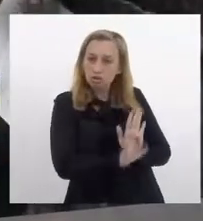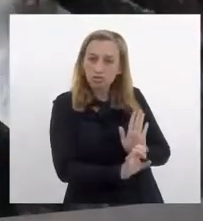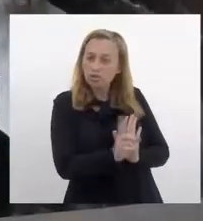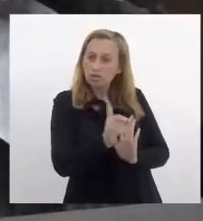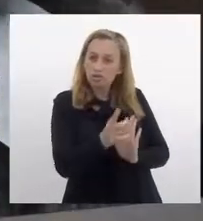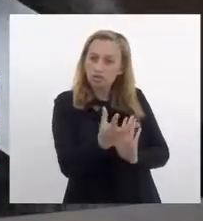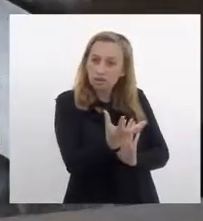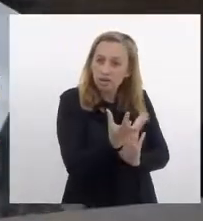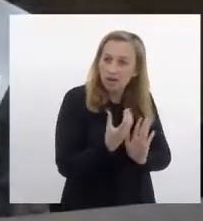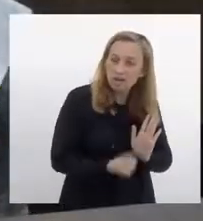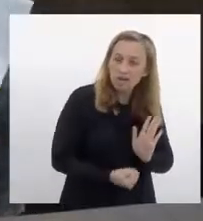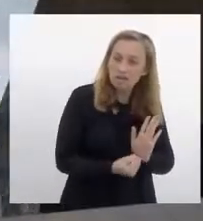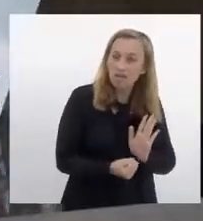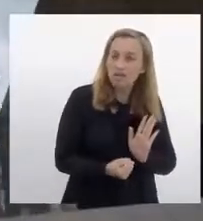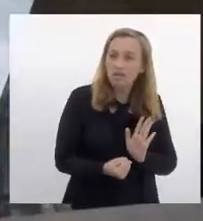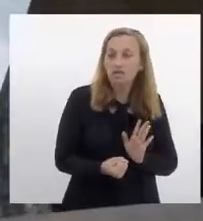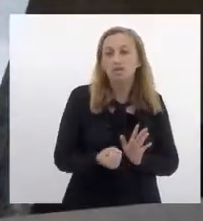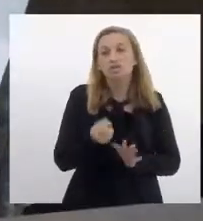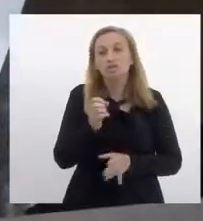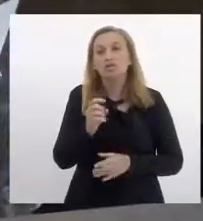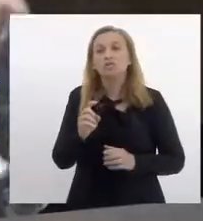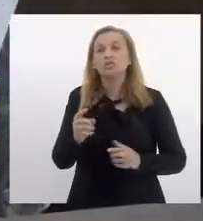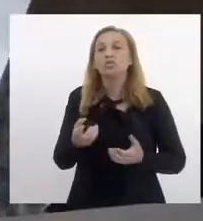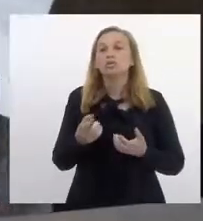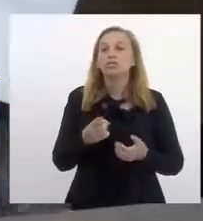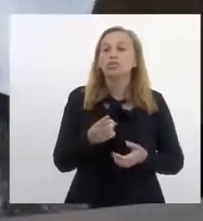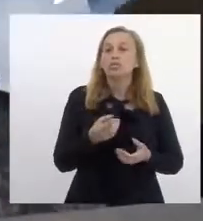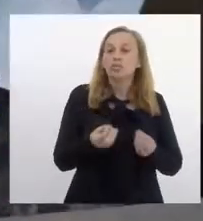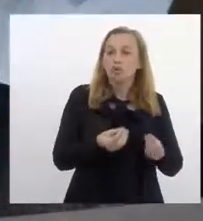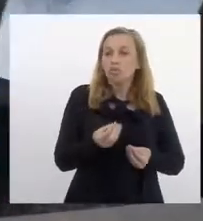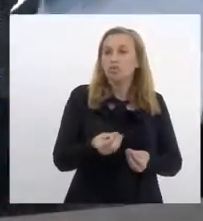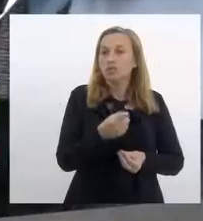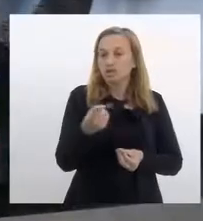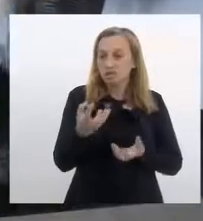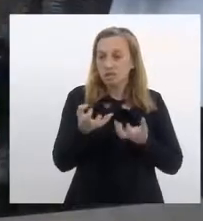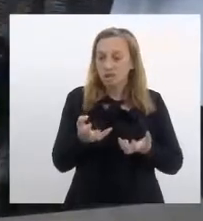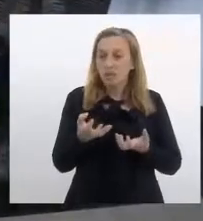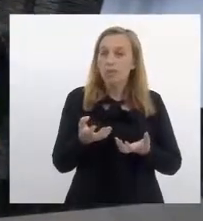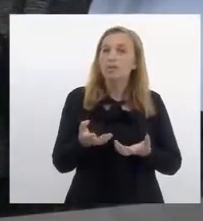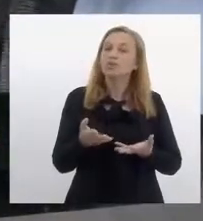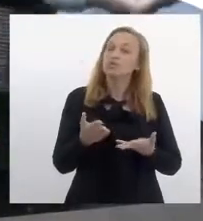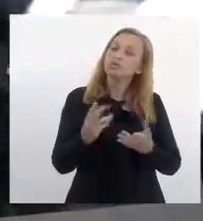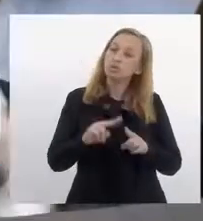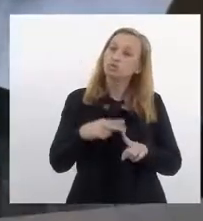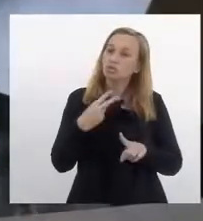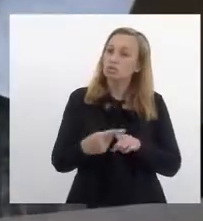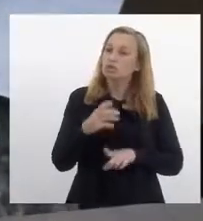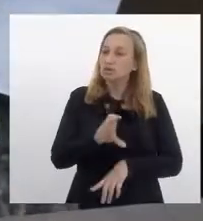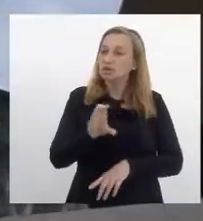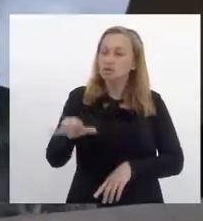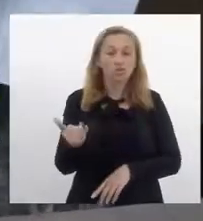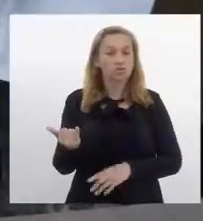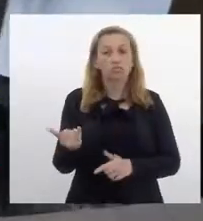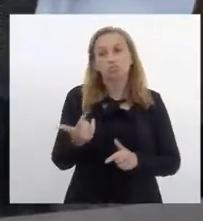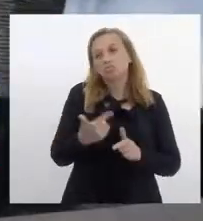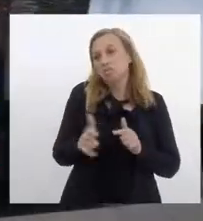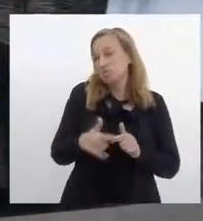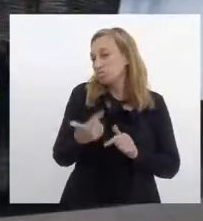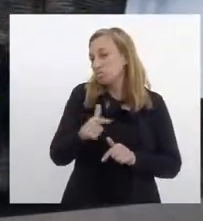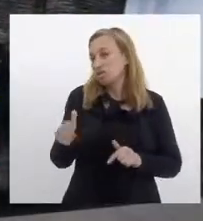serão acolhidas como deveriam ser. E estamos fazendo isso num desdobramento da CCJ. Não há problema nenhum, senhor